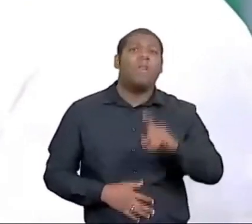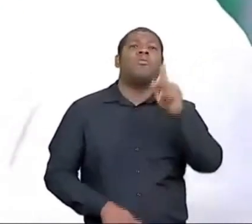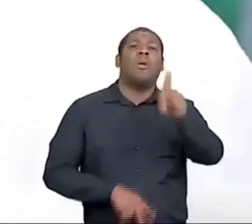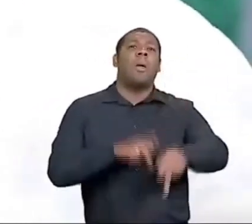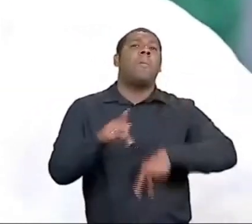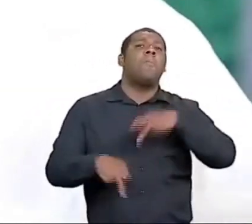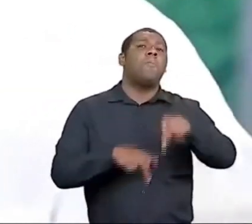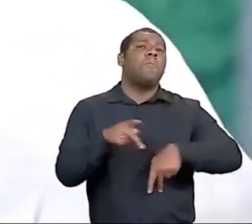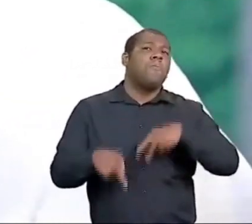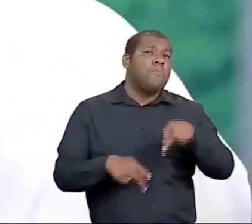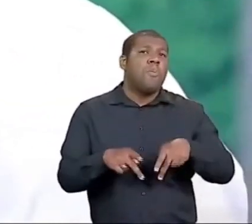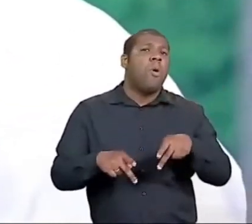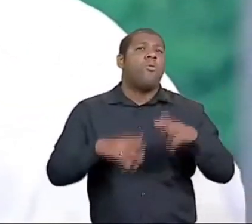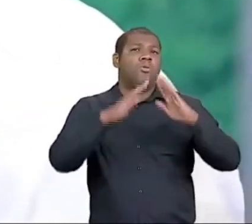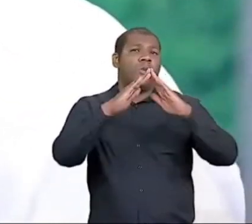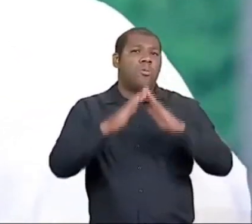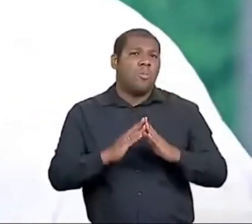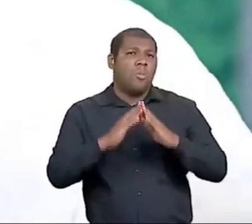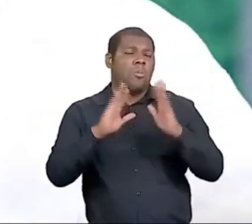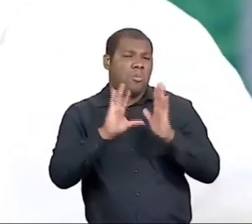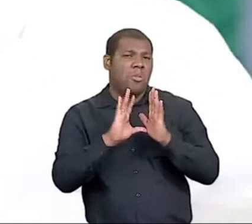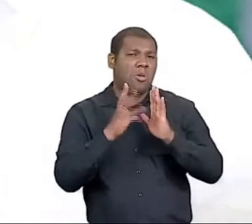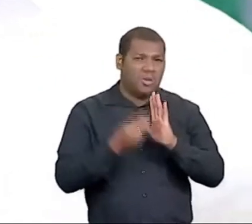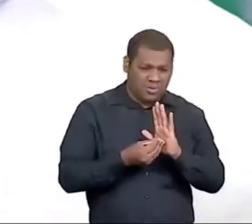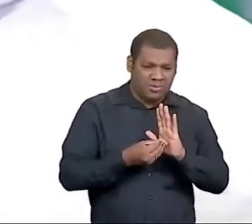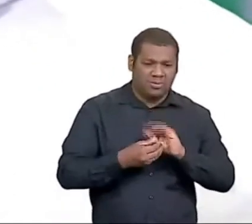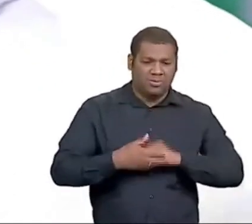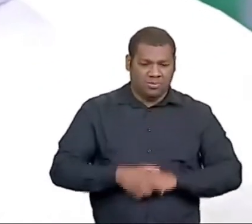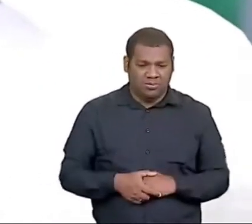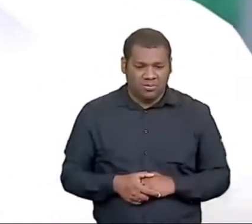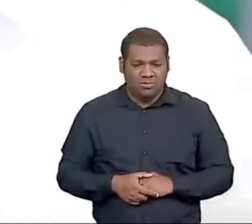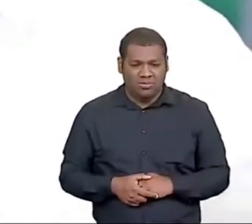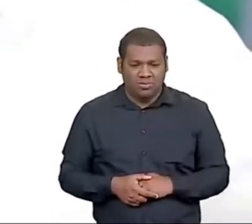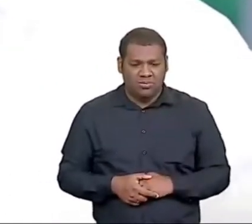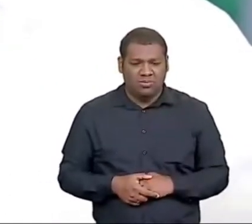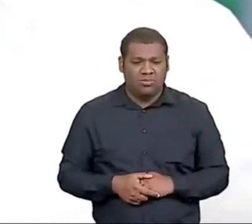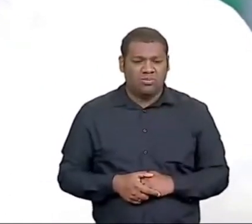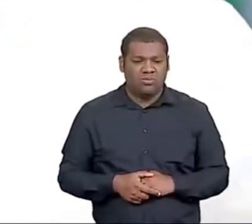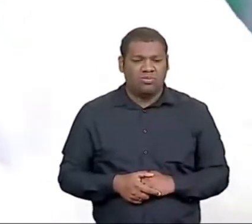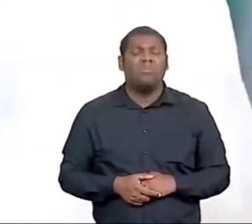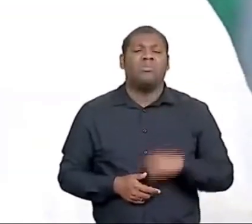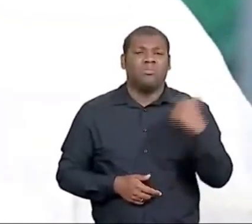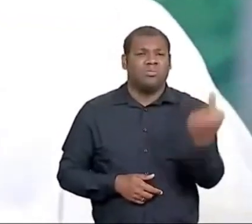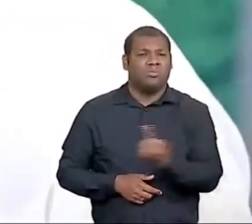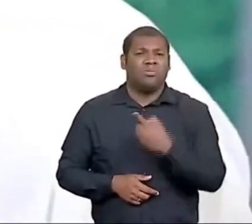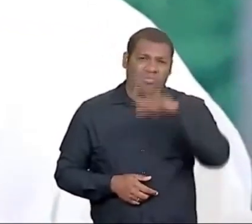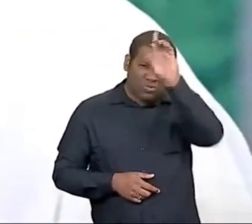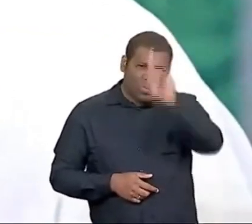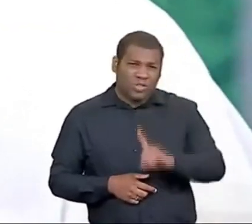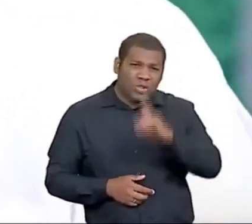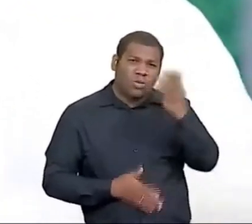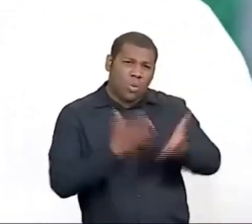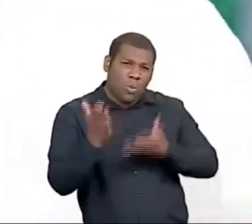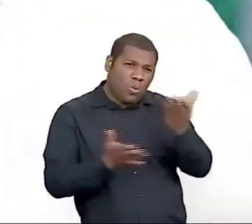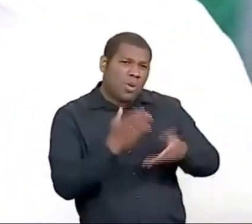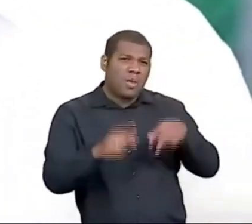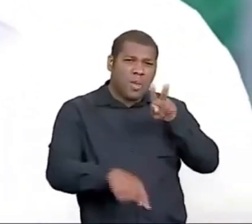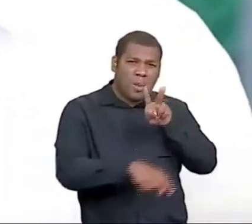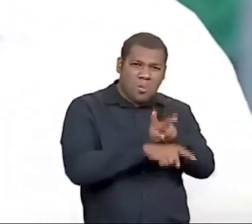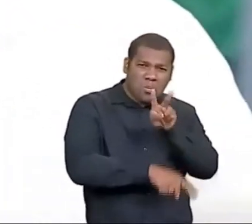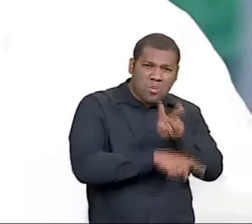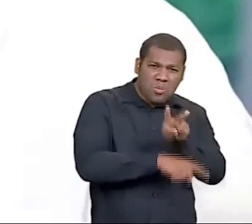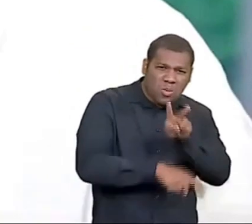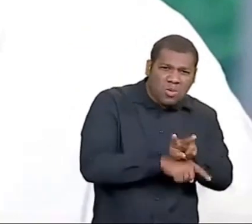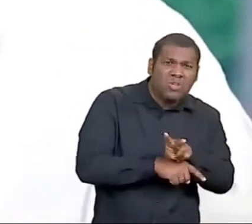mora a milhares de quilômetros de distância. Porque nós temos o direito de cuidar, preservar, compartilhar com os outros e